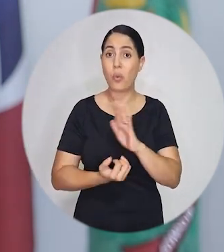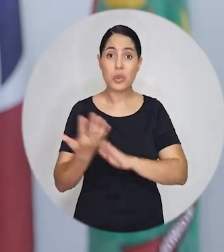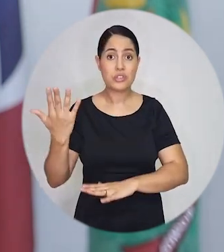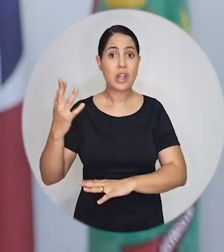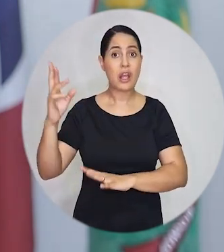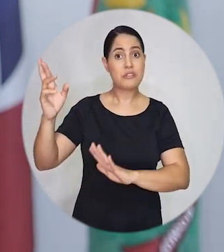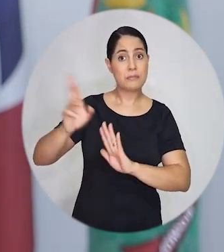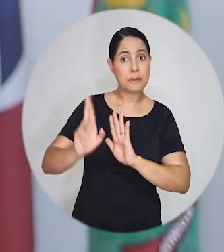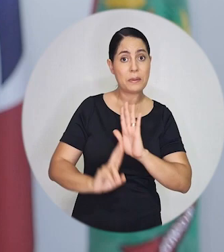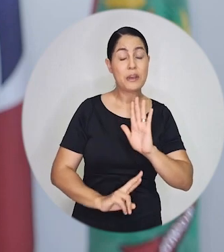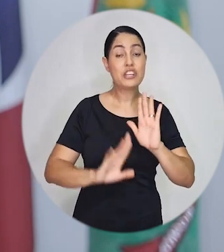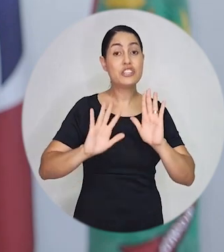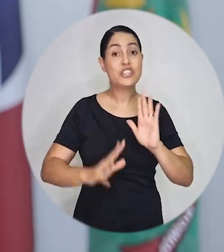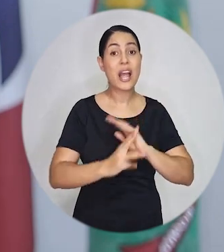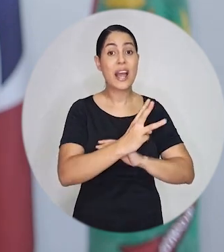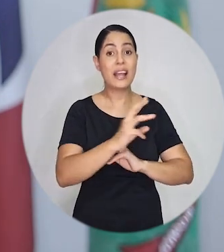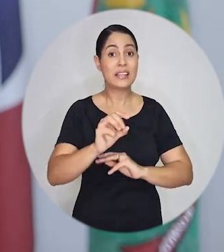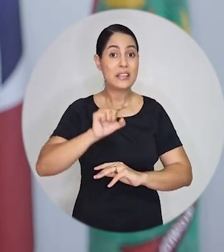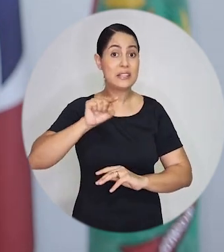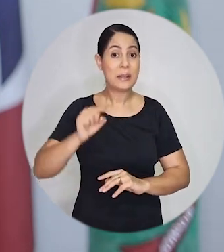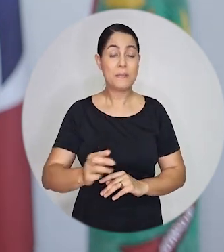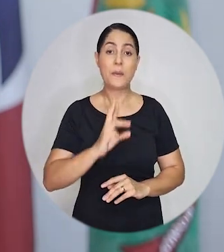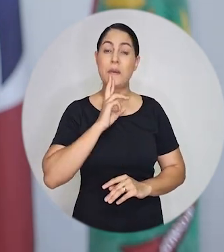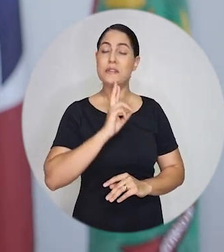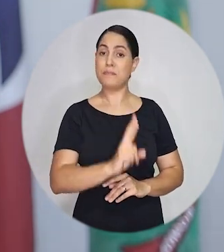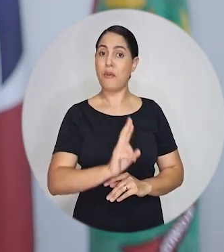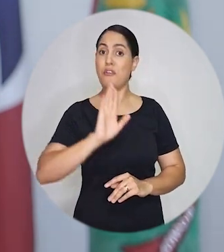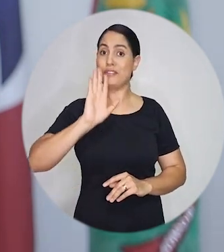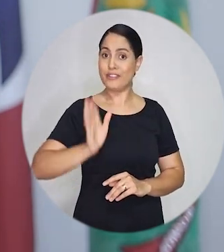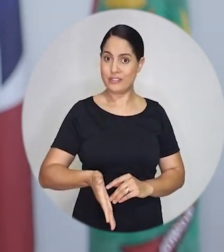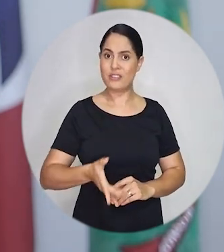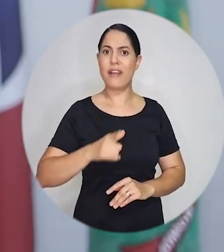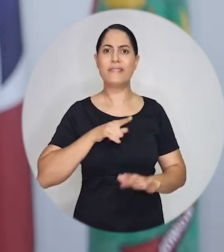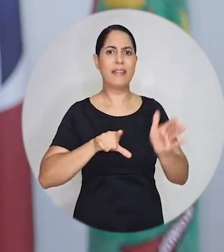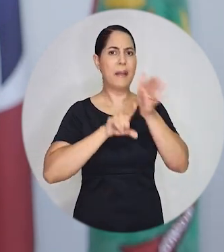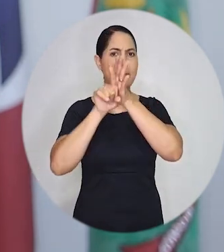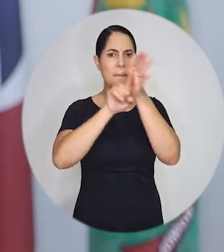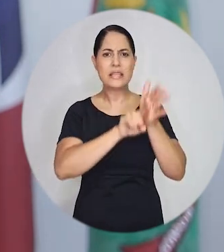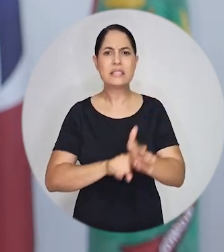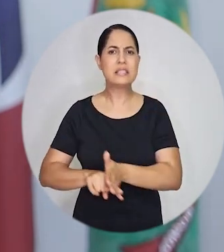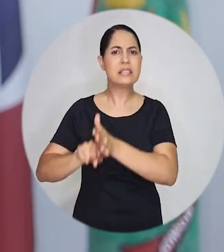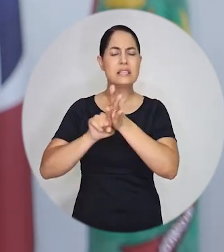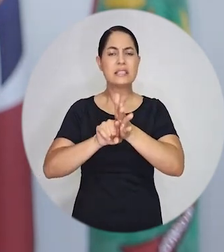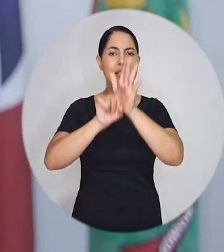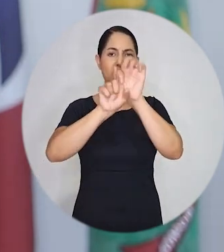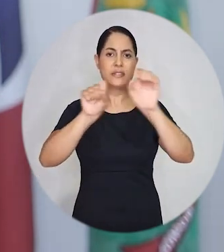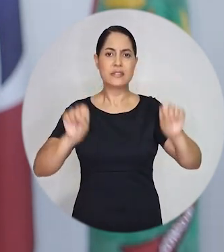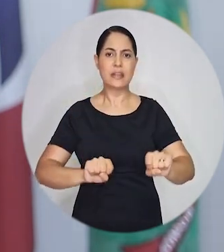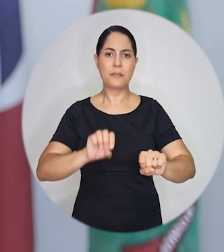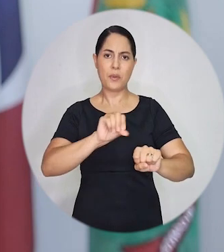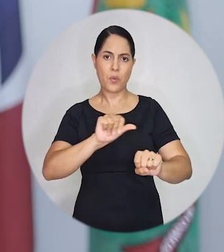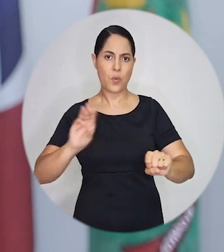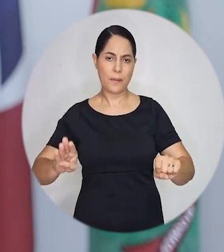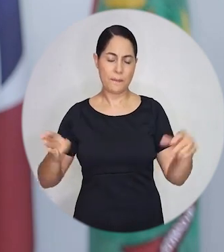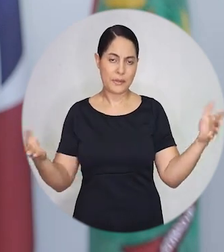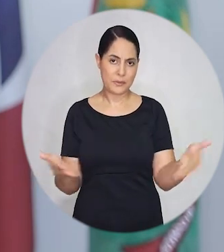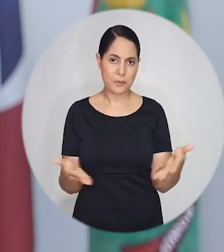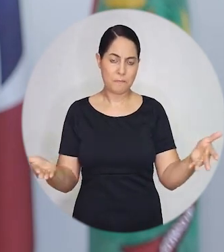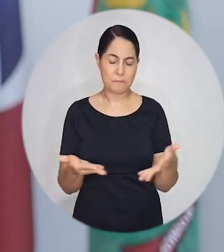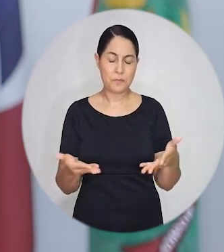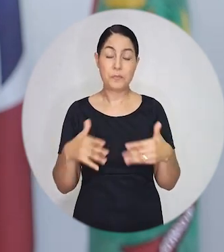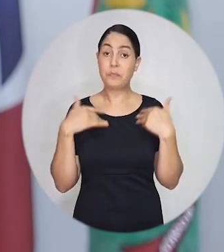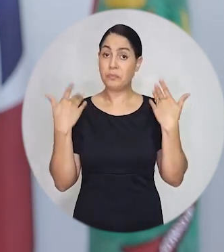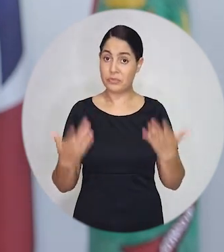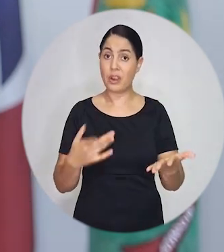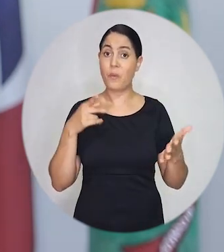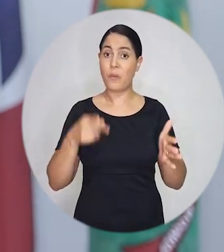E nós tivemos uma adesão muito significativa. Já são mais de 30 mil respostas. É a maior pesquisa da história do sistema